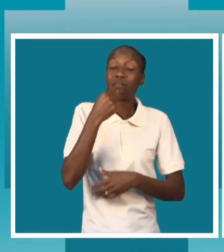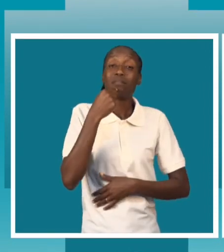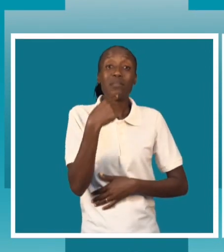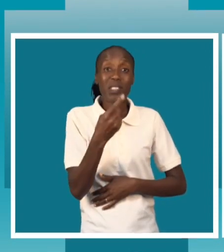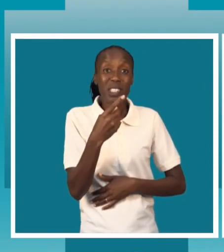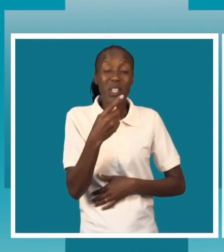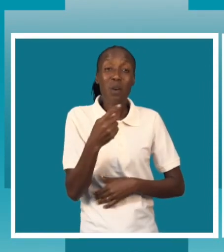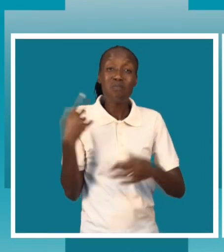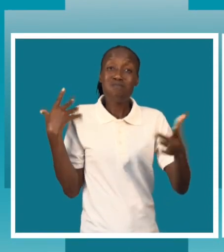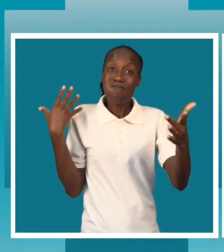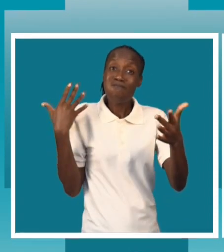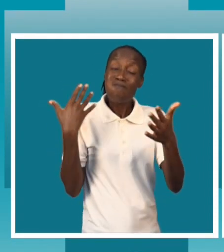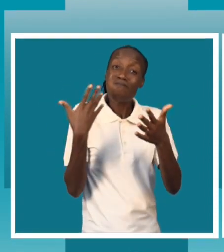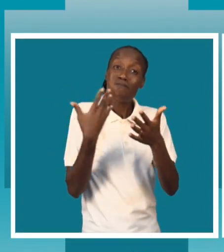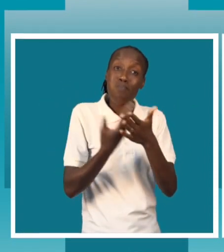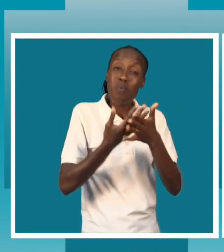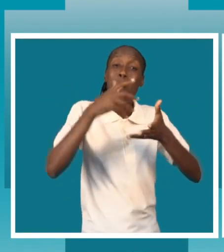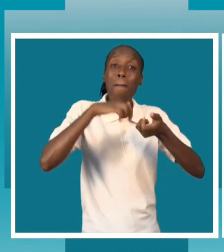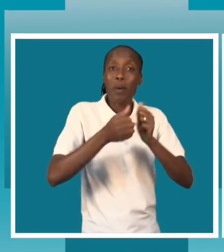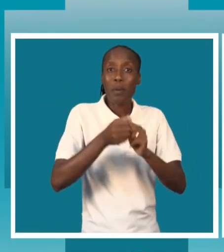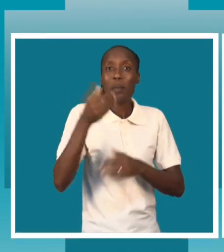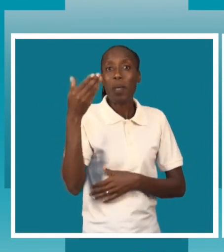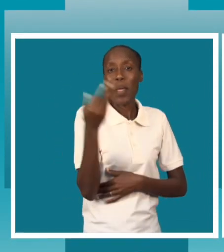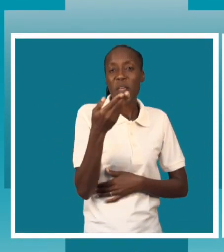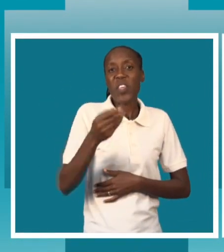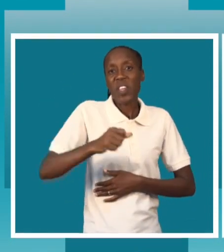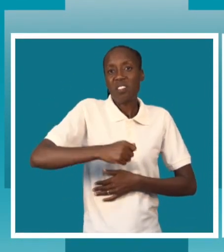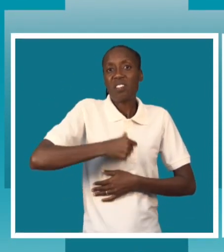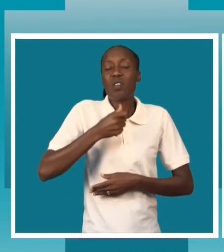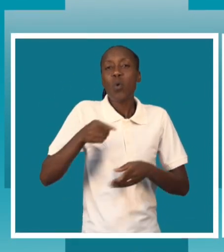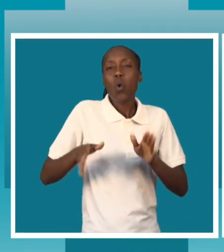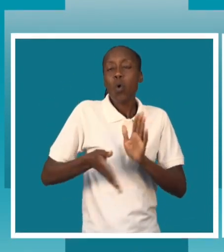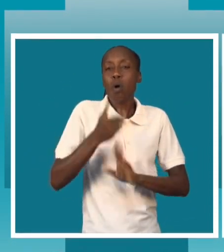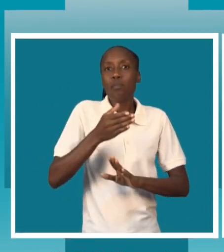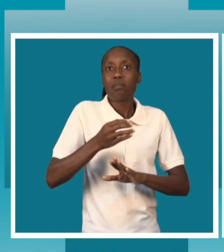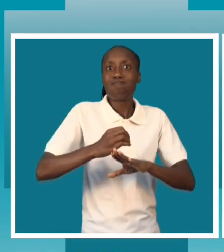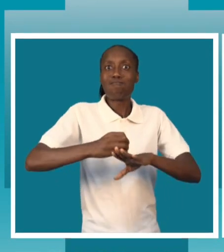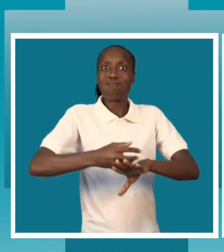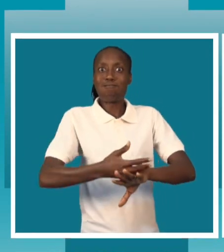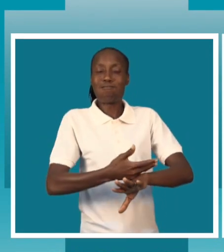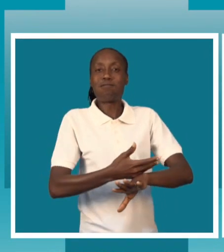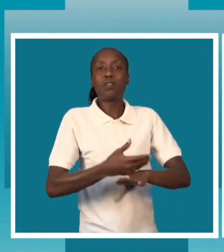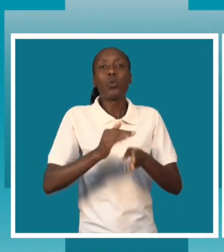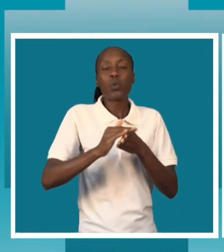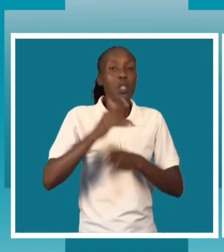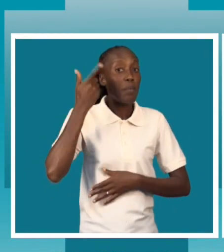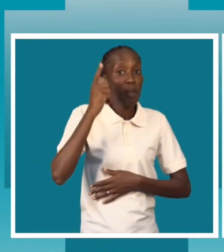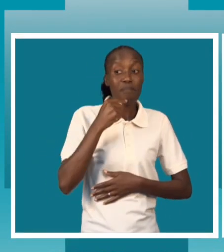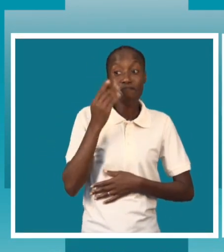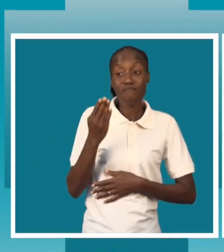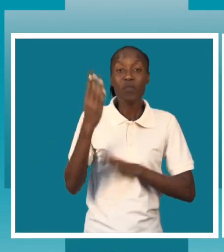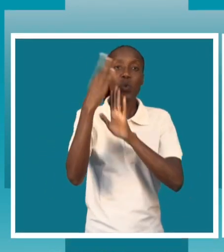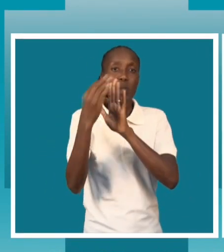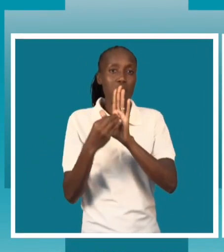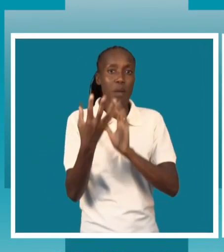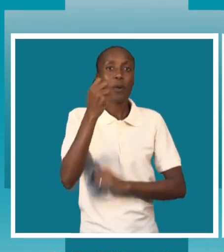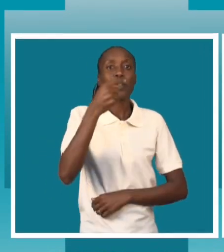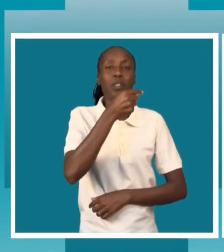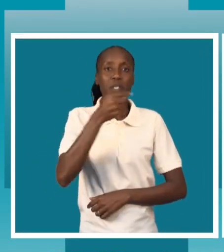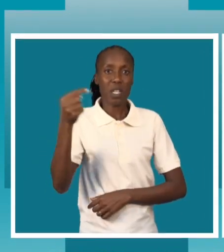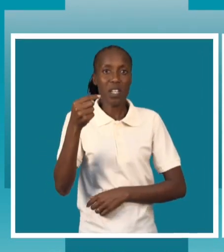tanto prolongar-se problema, então eu fico dependente, viciado do telefone. O distúrbio pode ter efeitos negativos na vida das